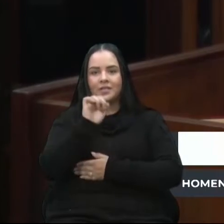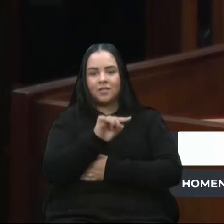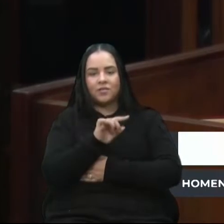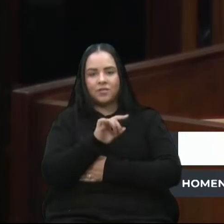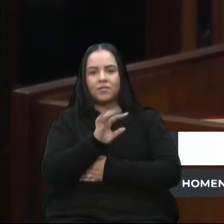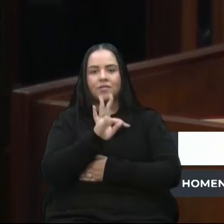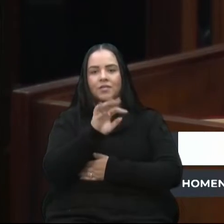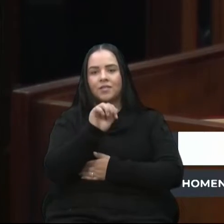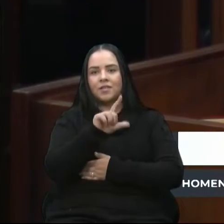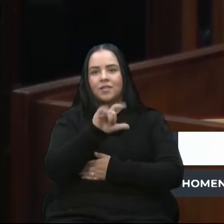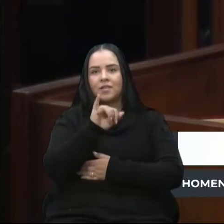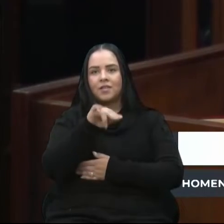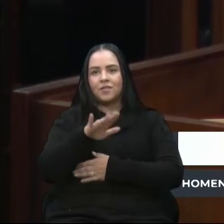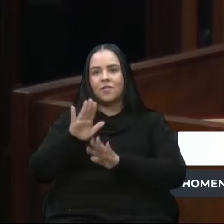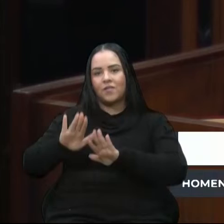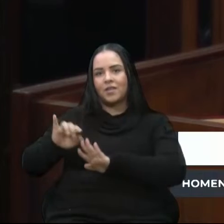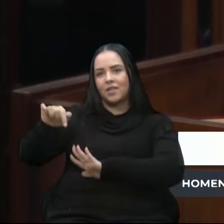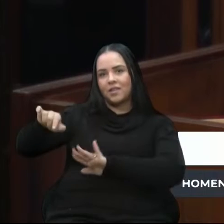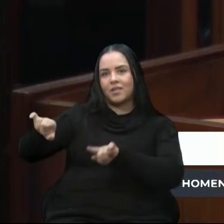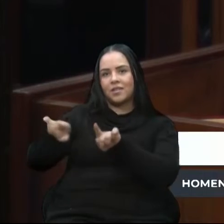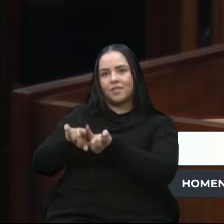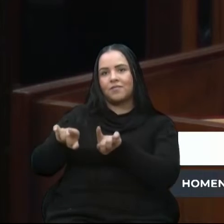deixar também para casa.